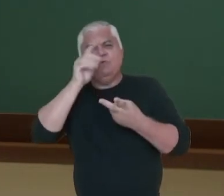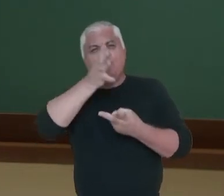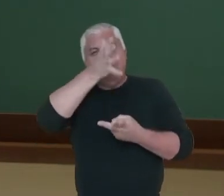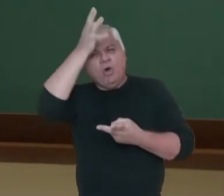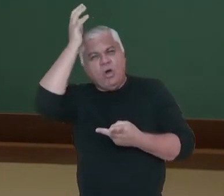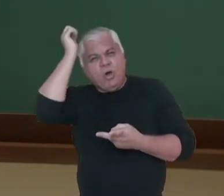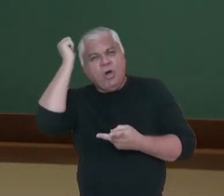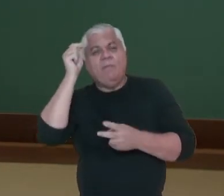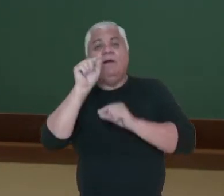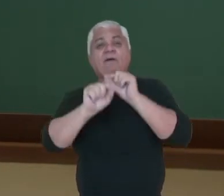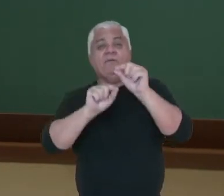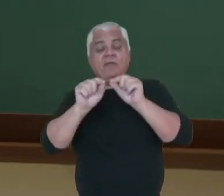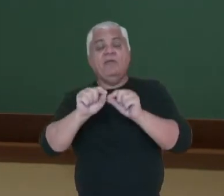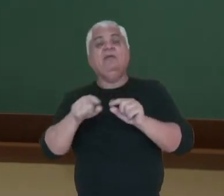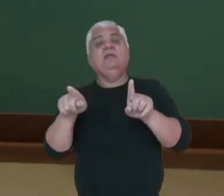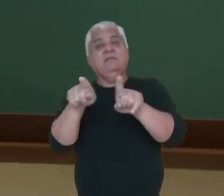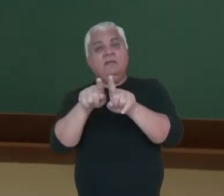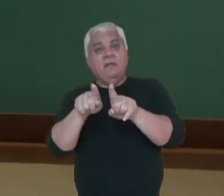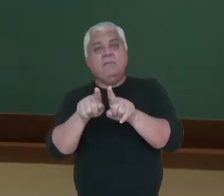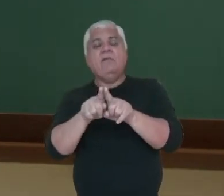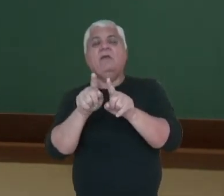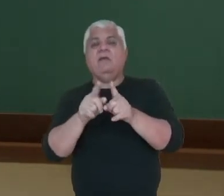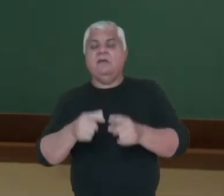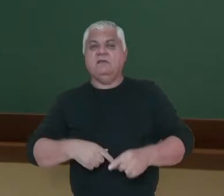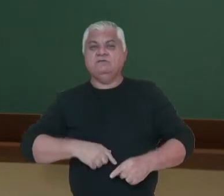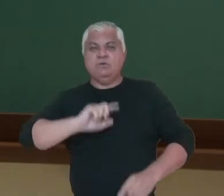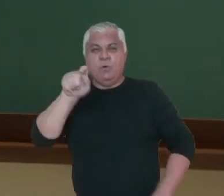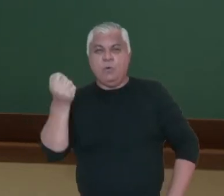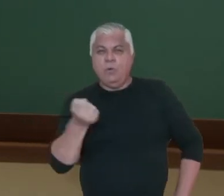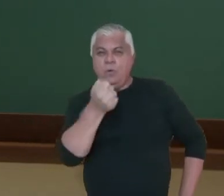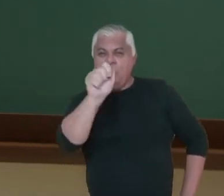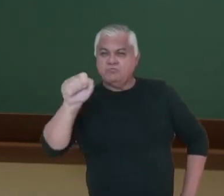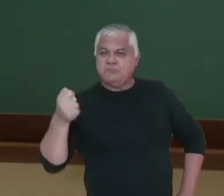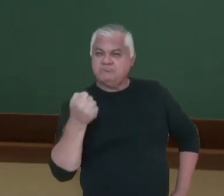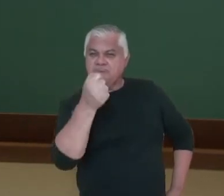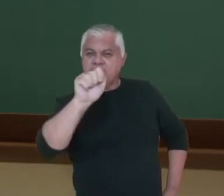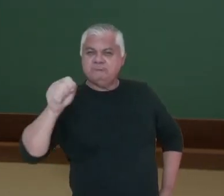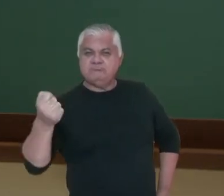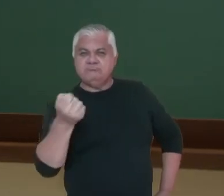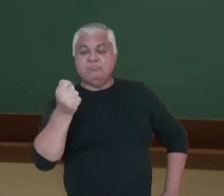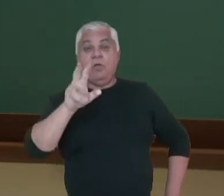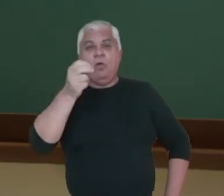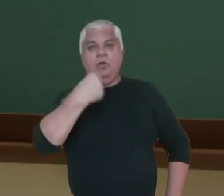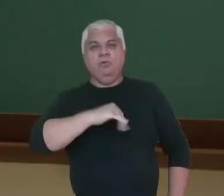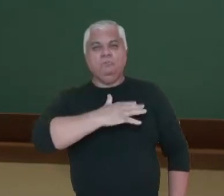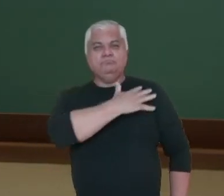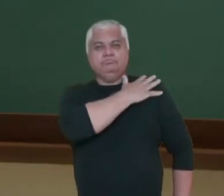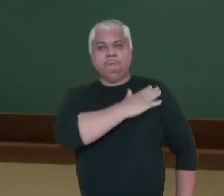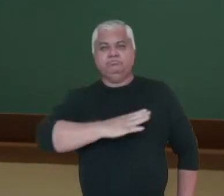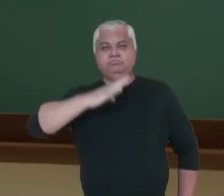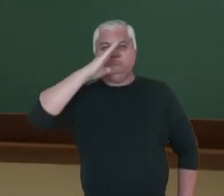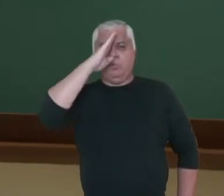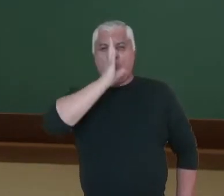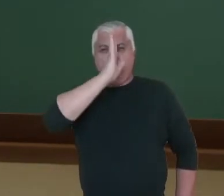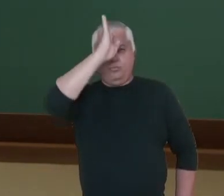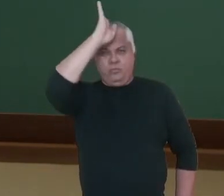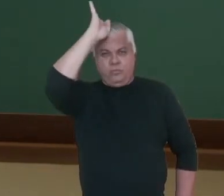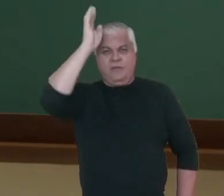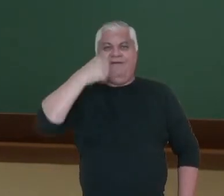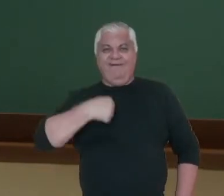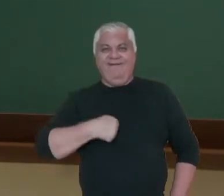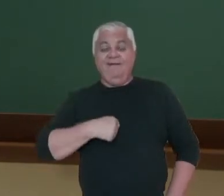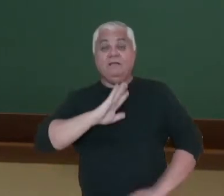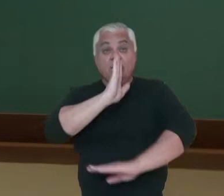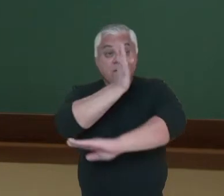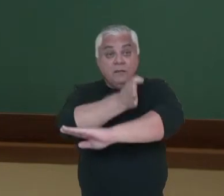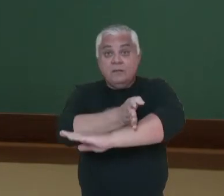tendo um caráter também dos guerreiros, caráter mais de preparação militar. Ela chega na Idade Média e em um